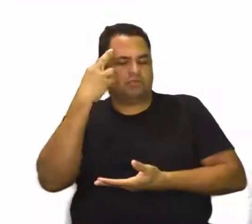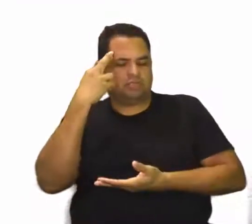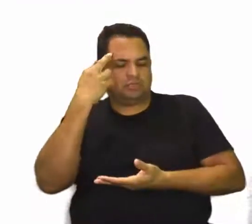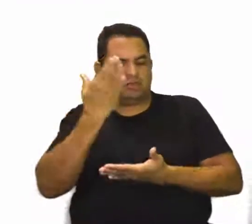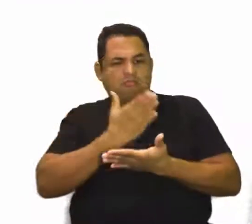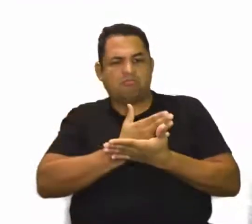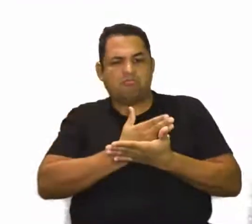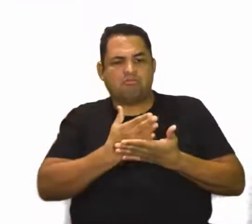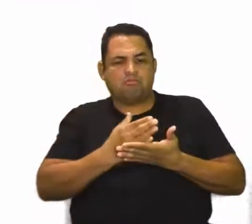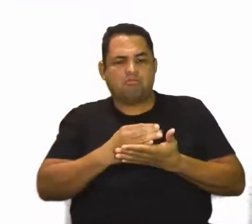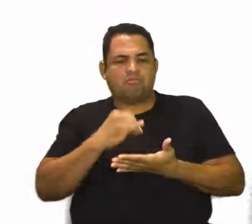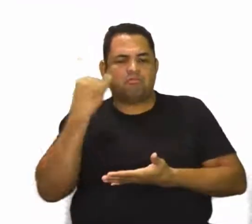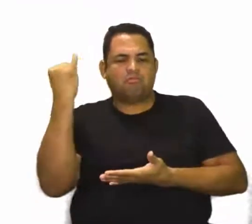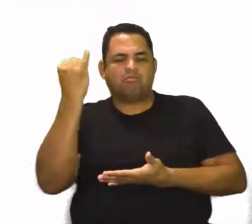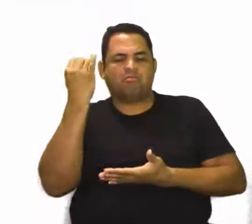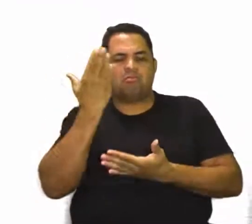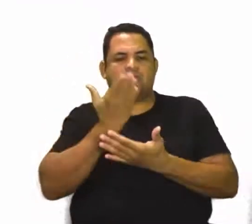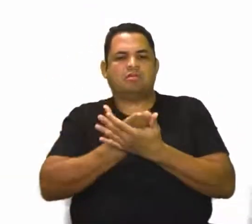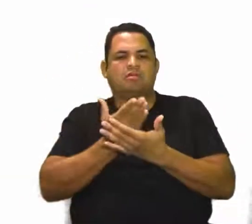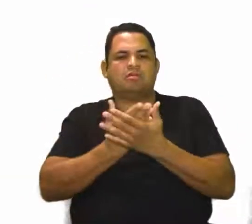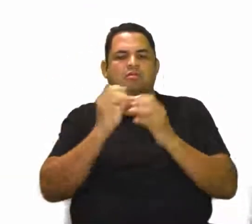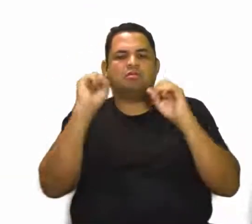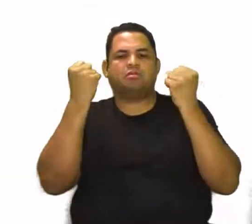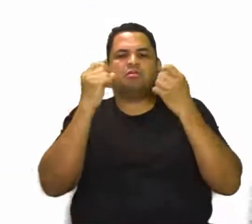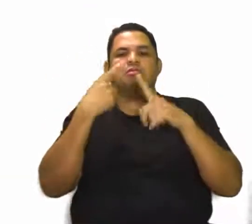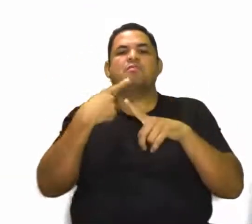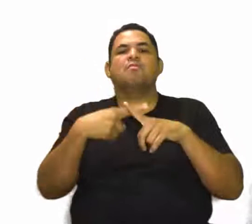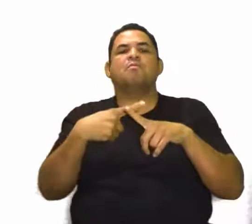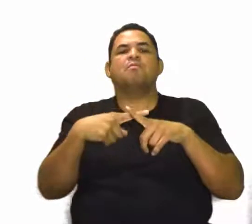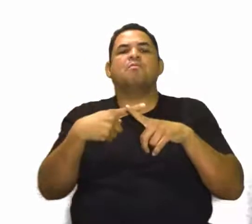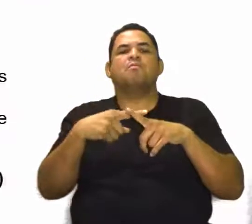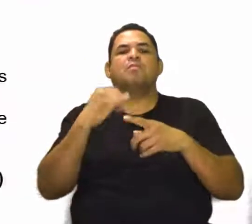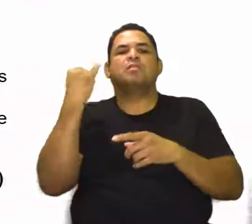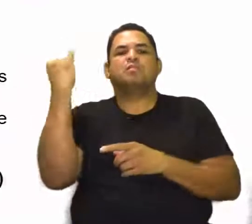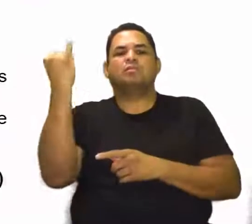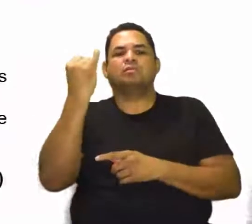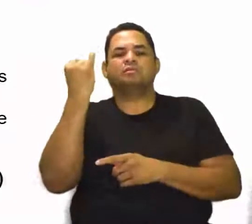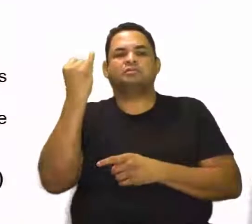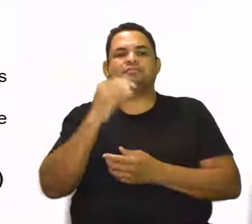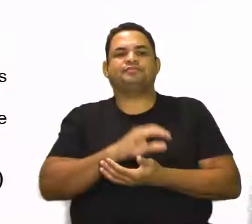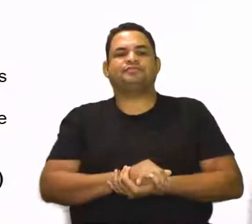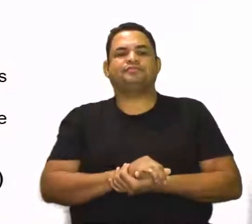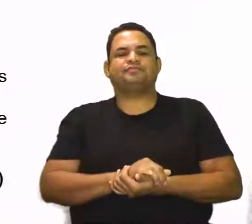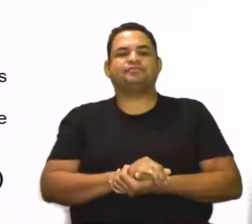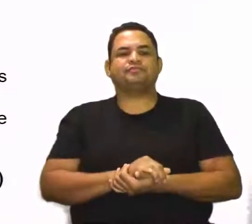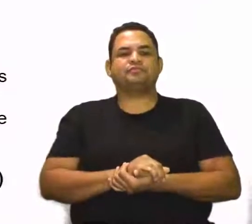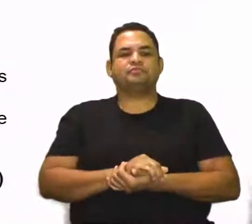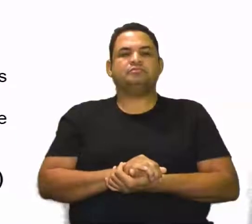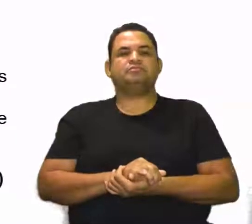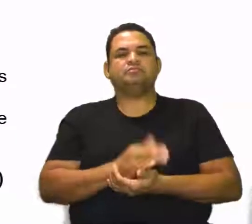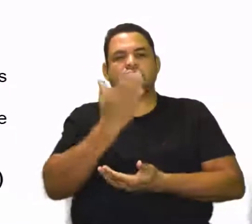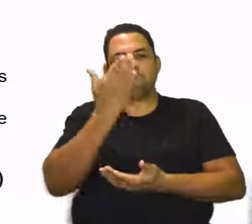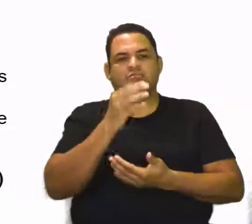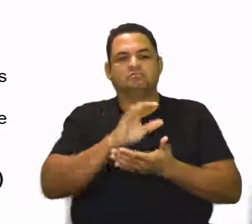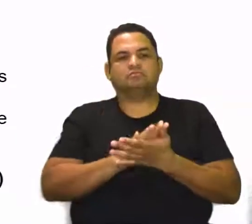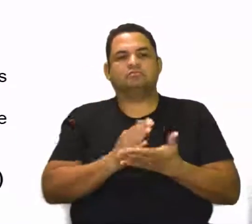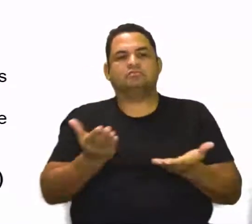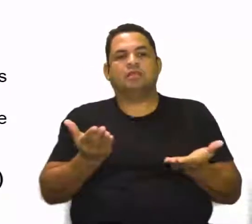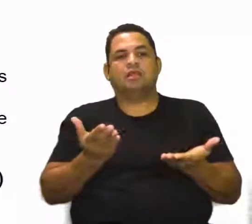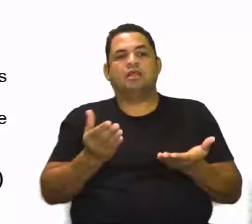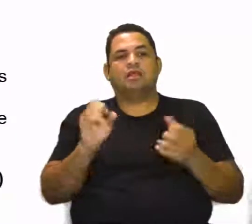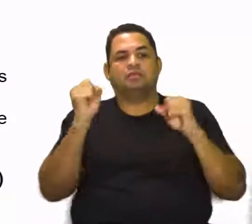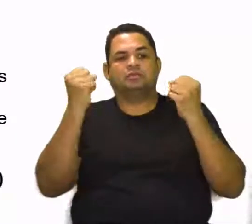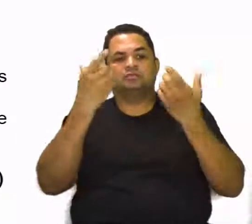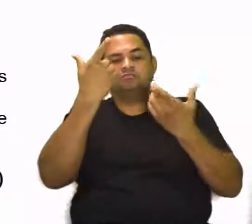conhecimentos nas aulas de educação física. E por que seria tão importante essa atividade física nas aulas de educação